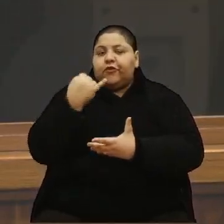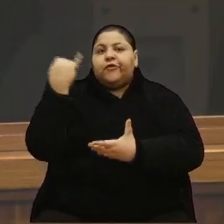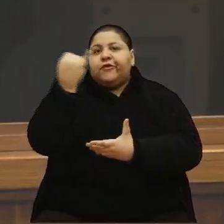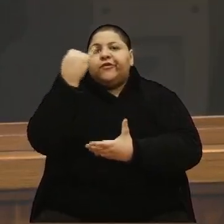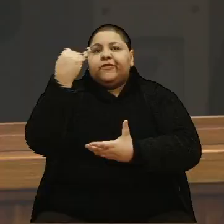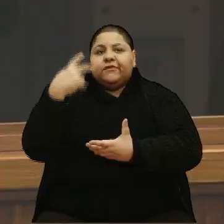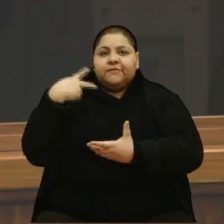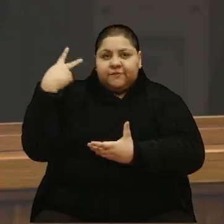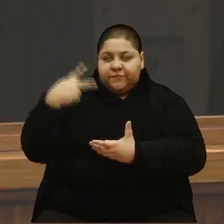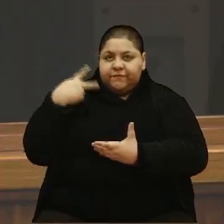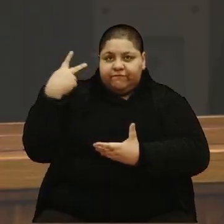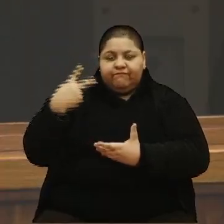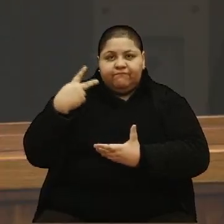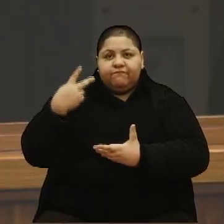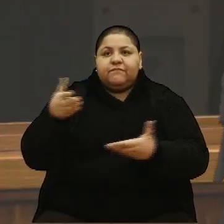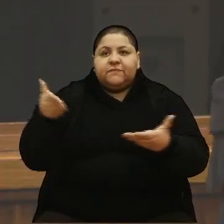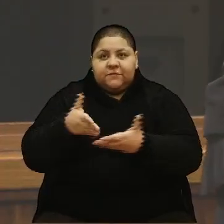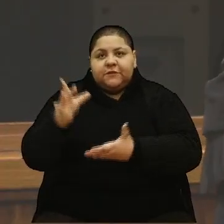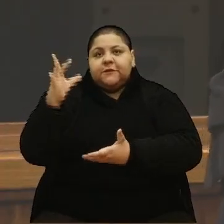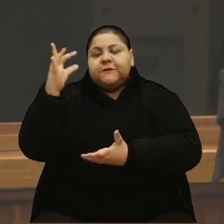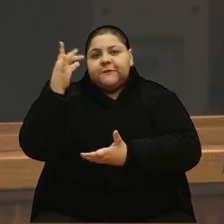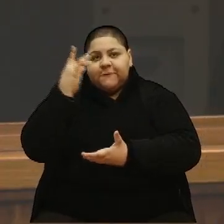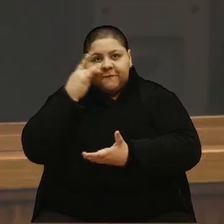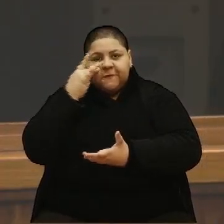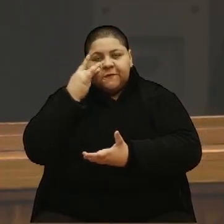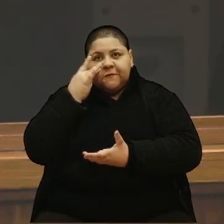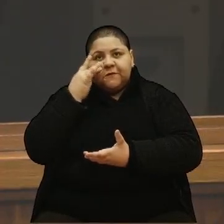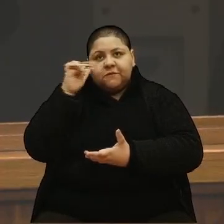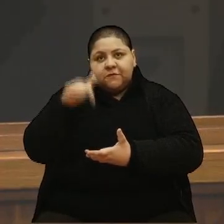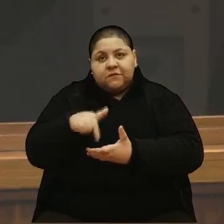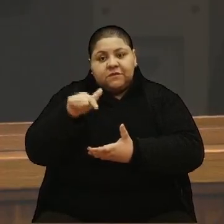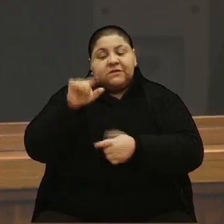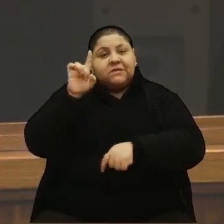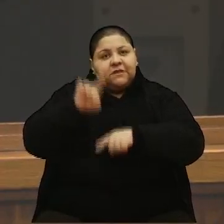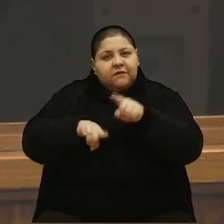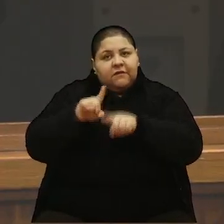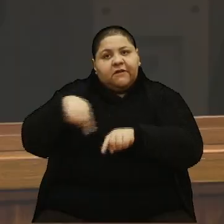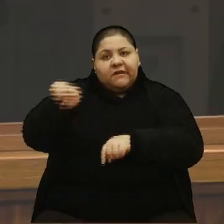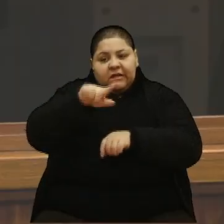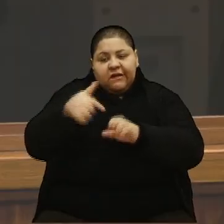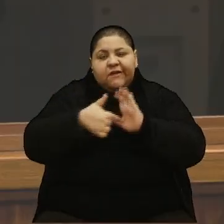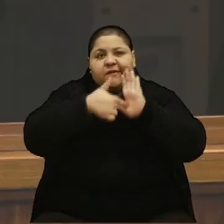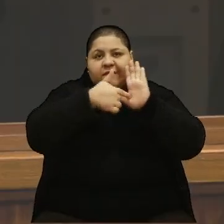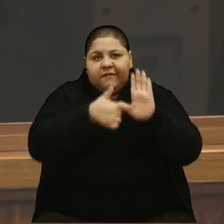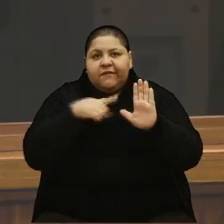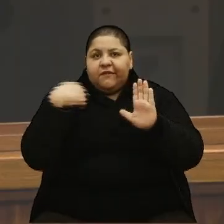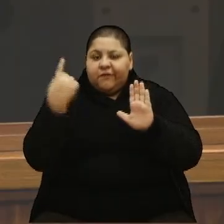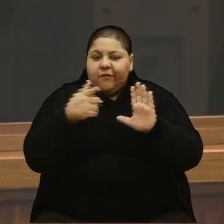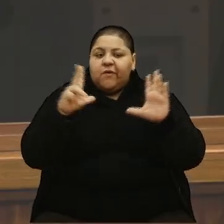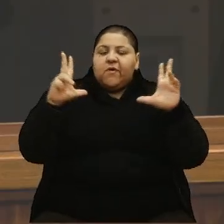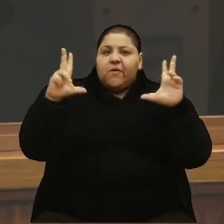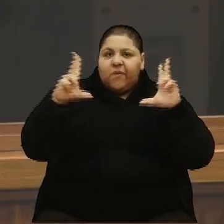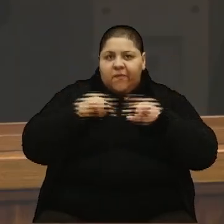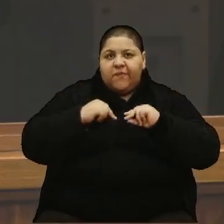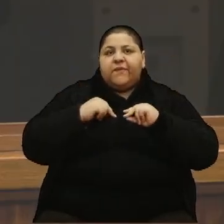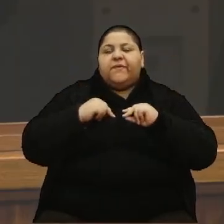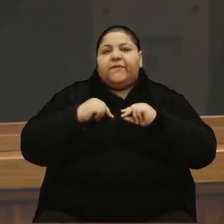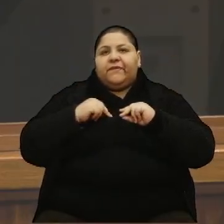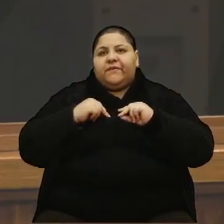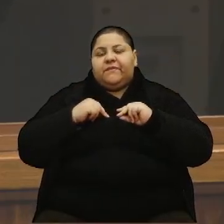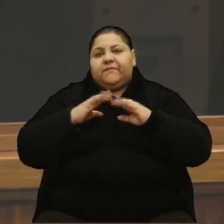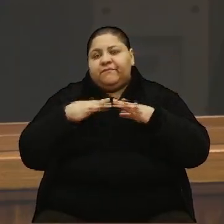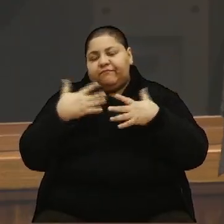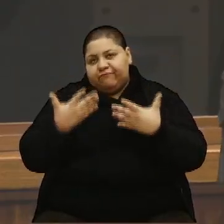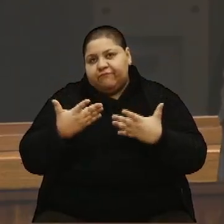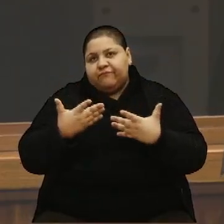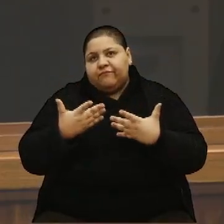os vereadores estejam presentes nessas atividades e a gente mostre que nós merecemos isto.